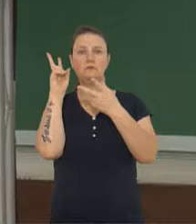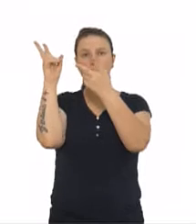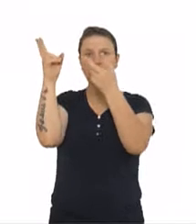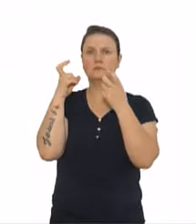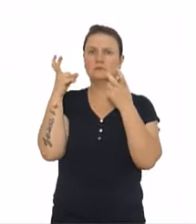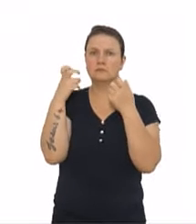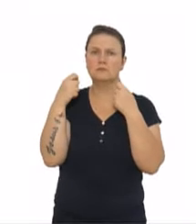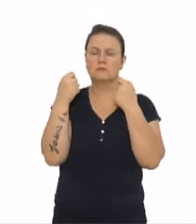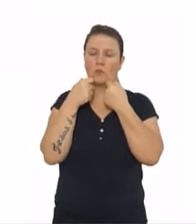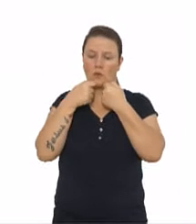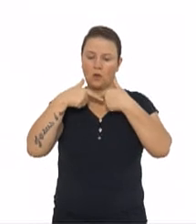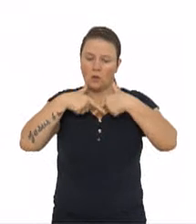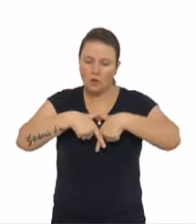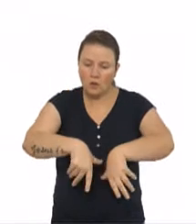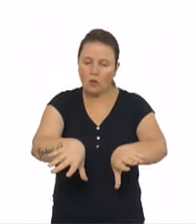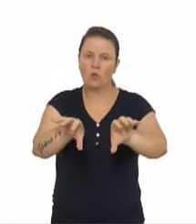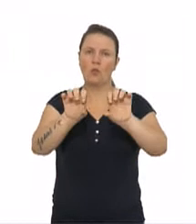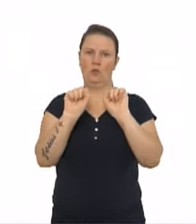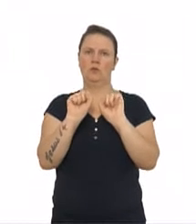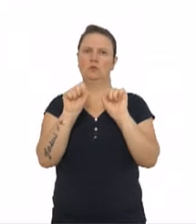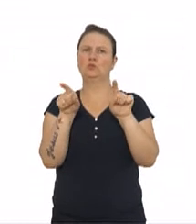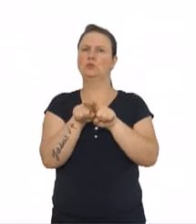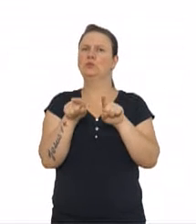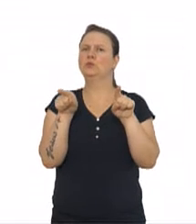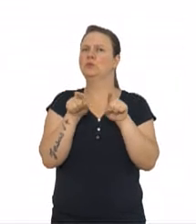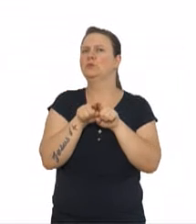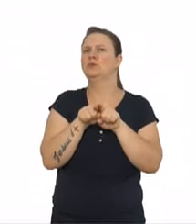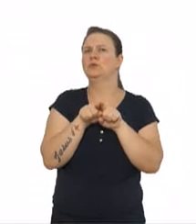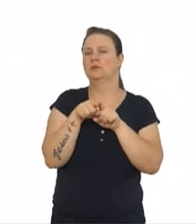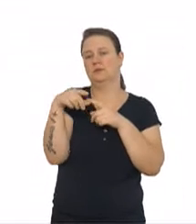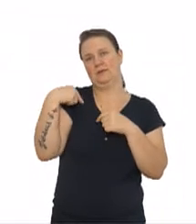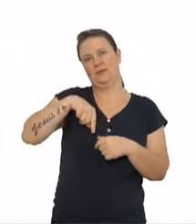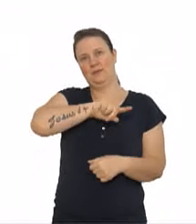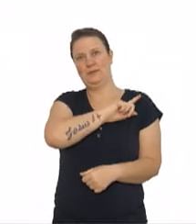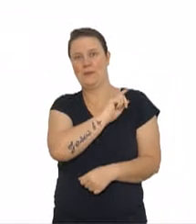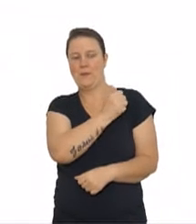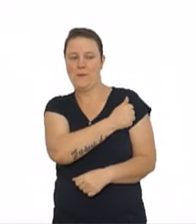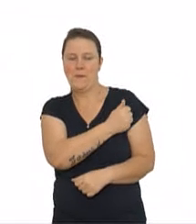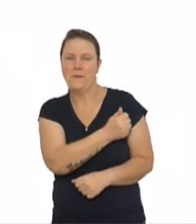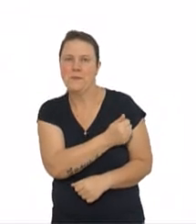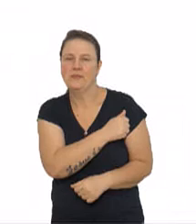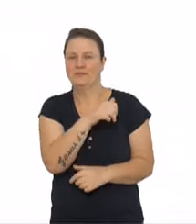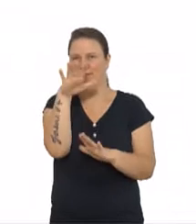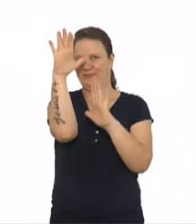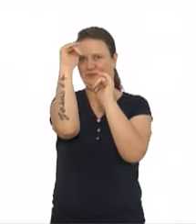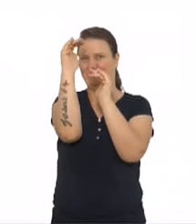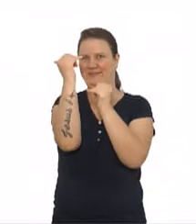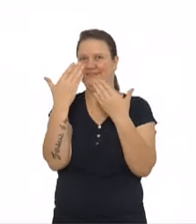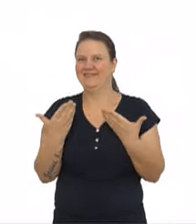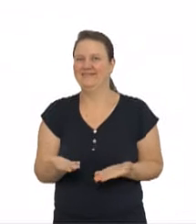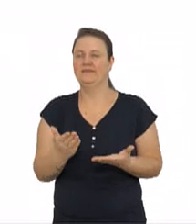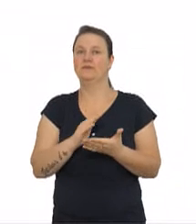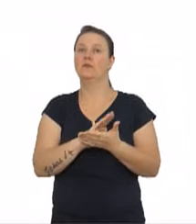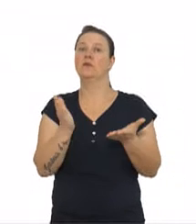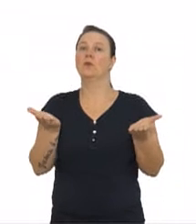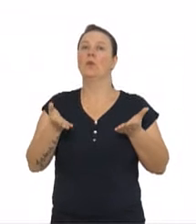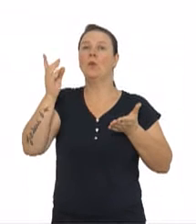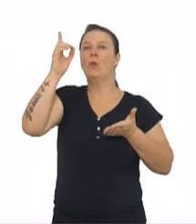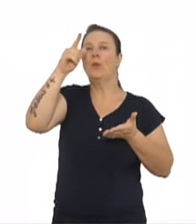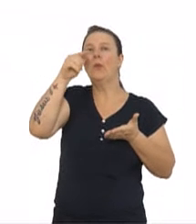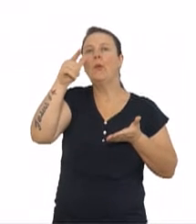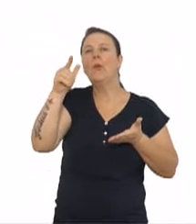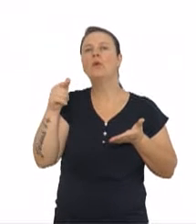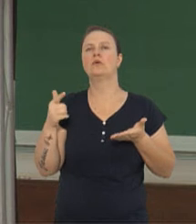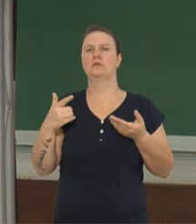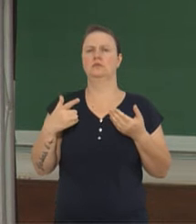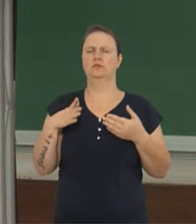a questão linguística, já que somos estudantes de língua espanhola. Então, desta vez, vamos trabalhar com acentuação. Ué,